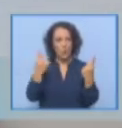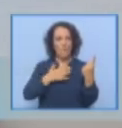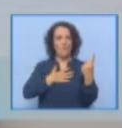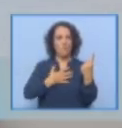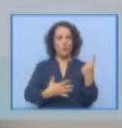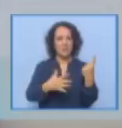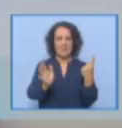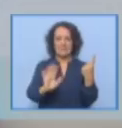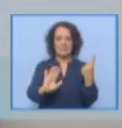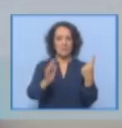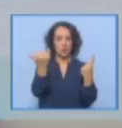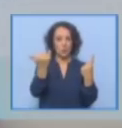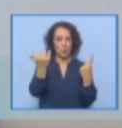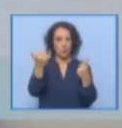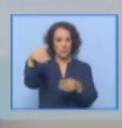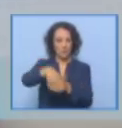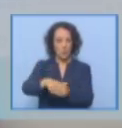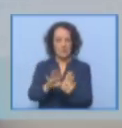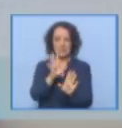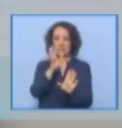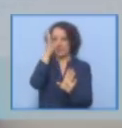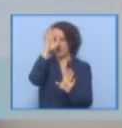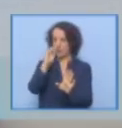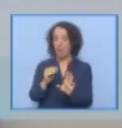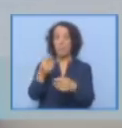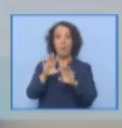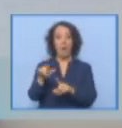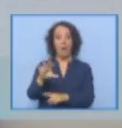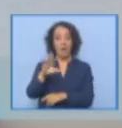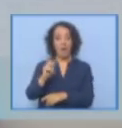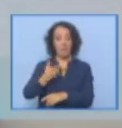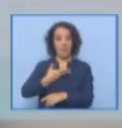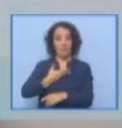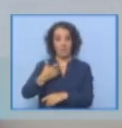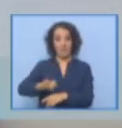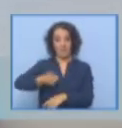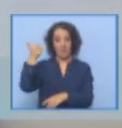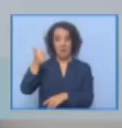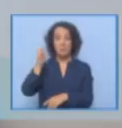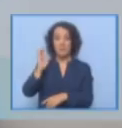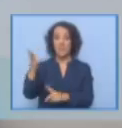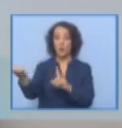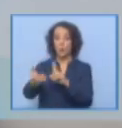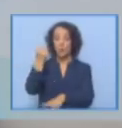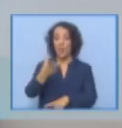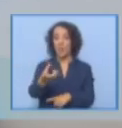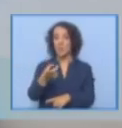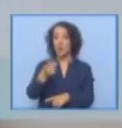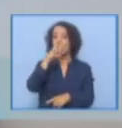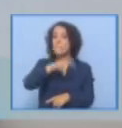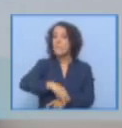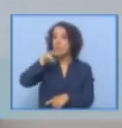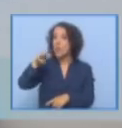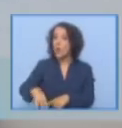aconselhado para a segunda volta e Fernando Haddad, se quiser ganhar a Bolsonaro, tem que recuperar 19 milhões de votos. Não